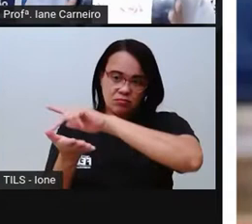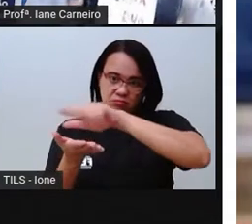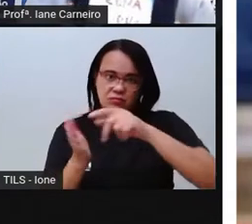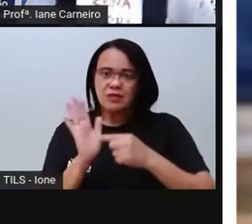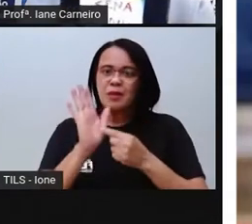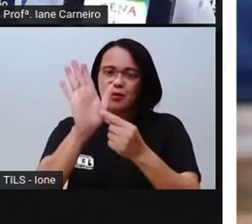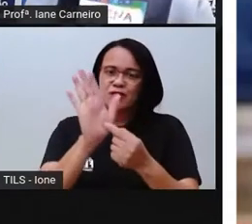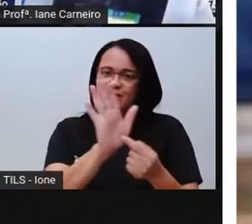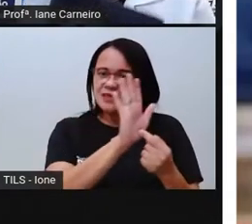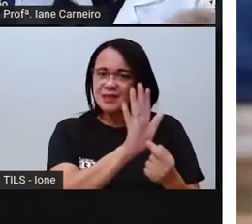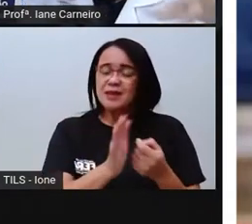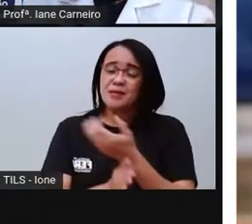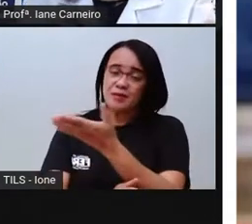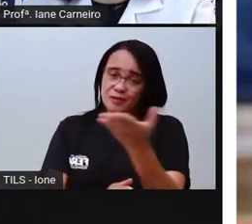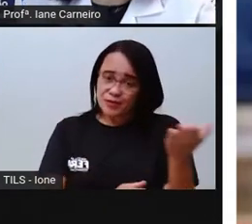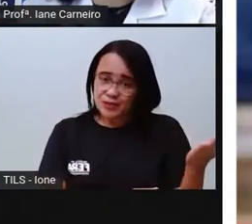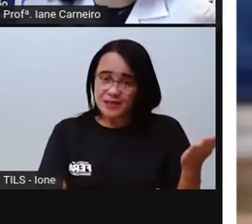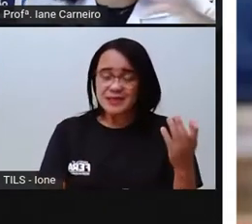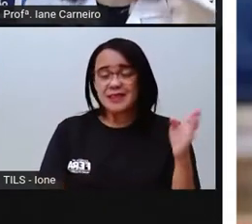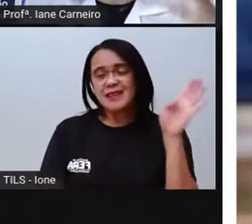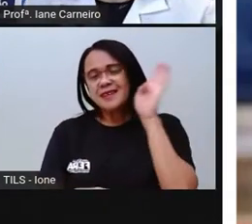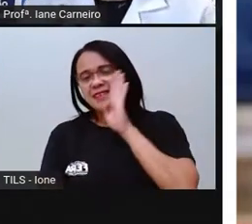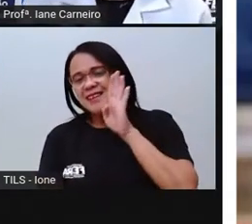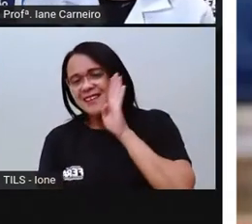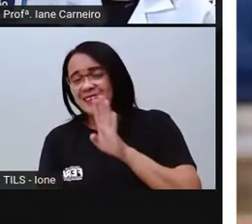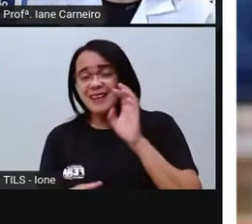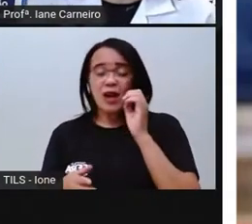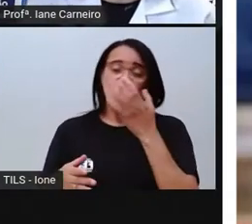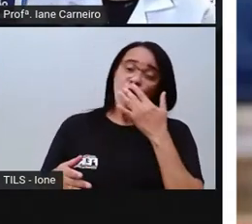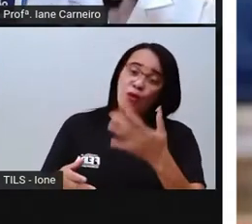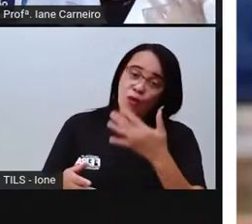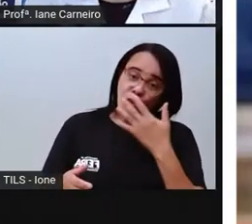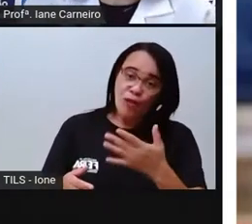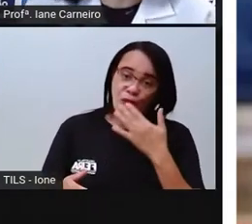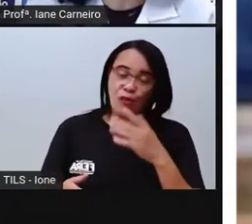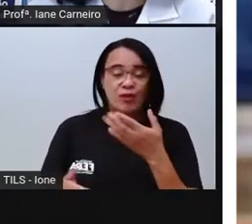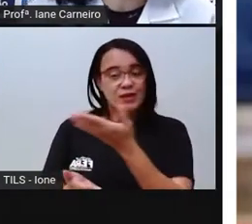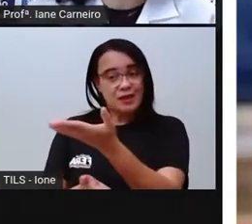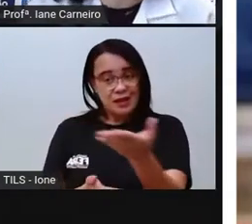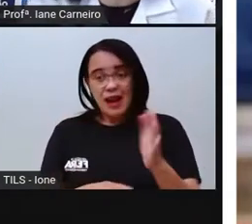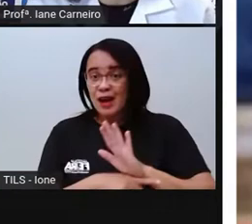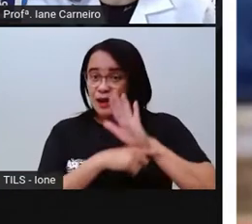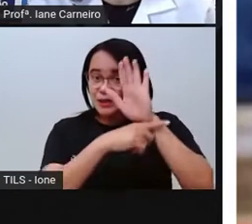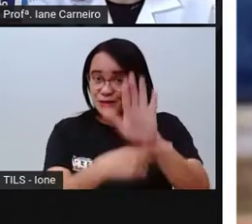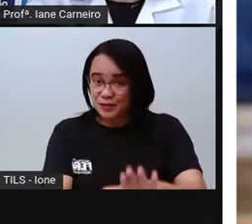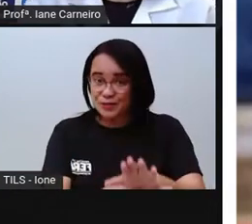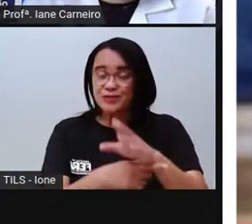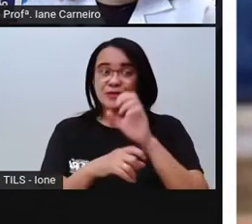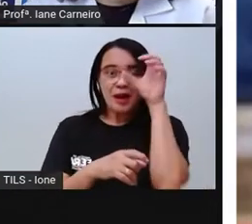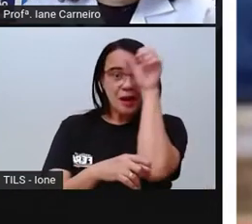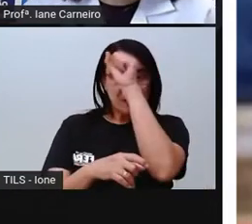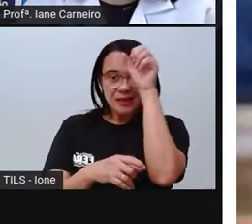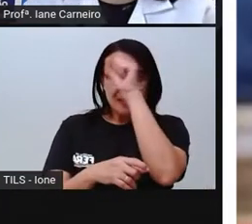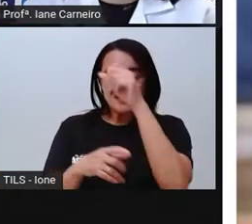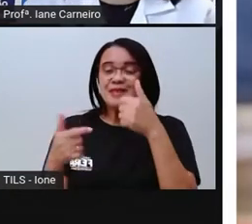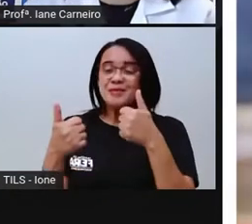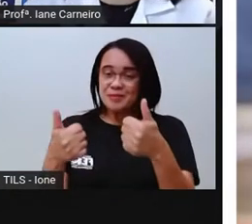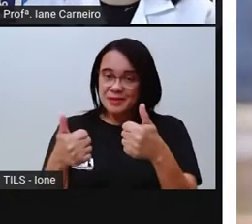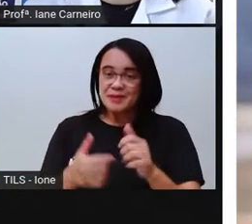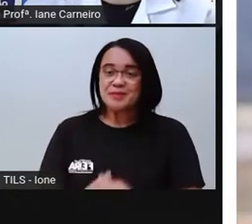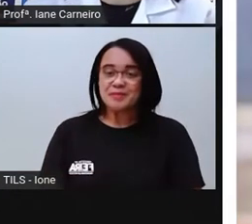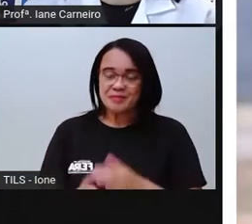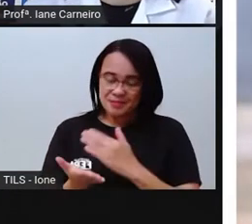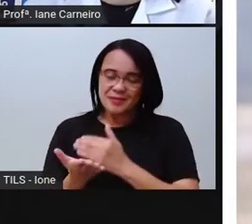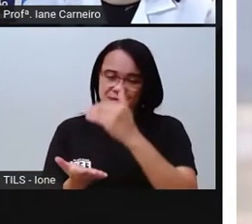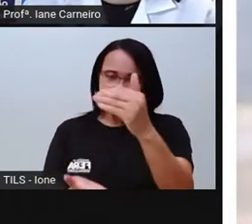bem lúdicos, né? Que tem muitas cores diferentes e que vocês aprendem bastante lendo eles. Tá joia? Então vamos